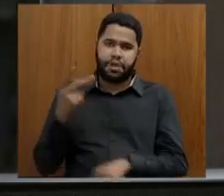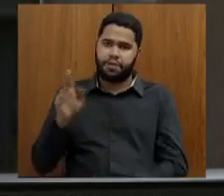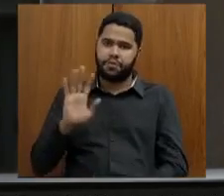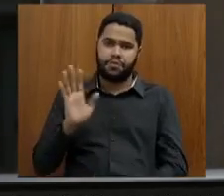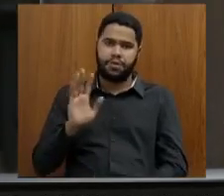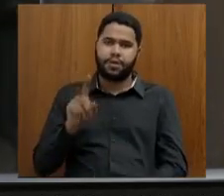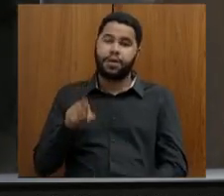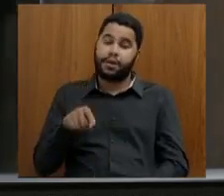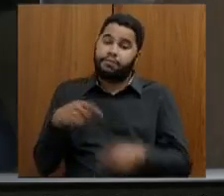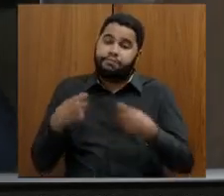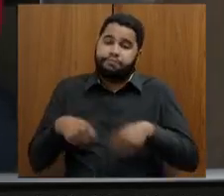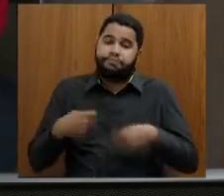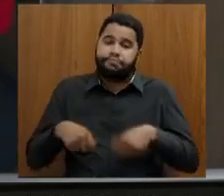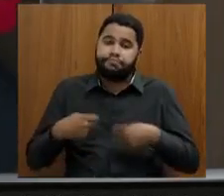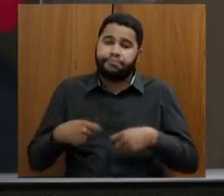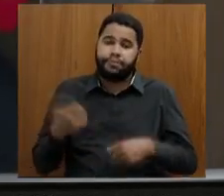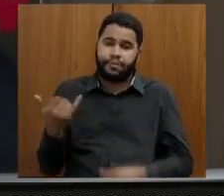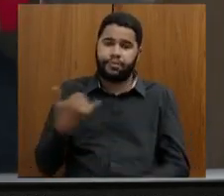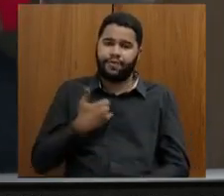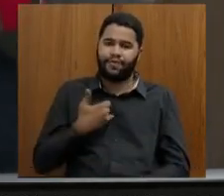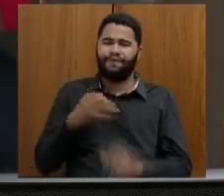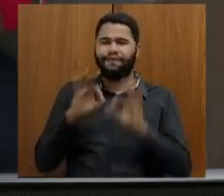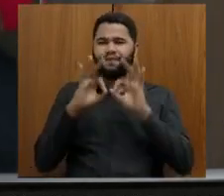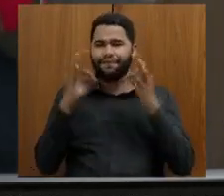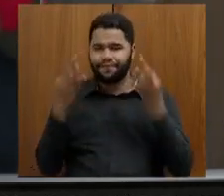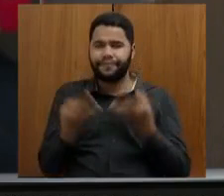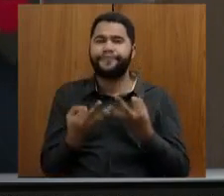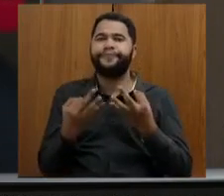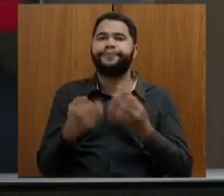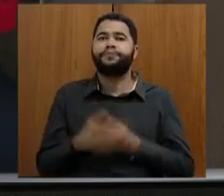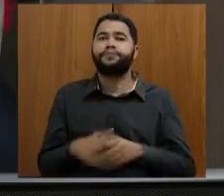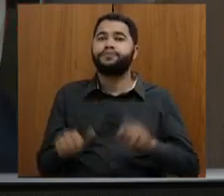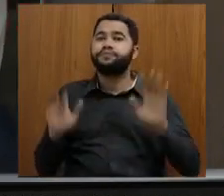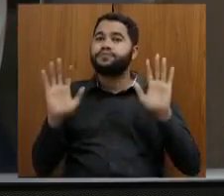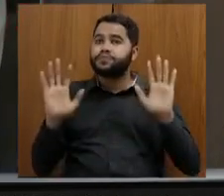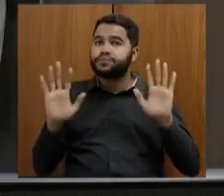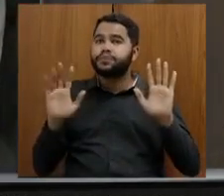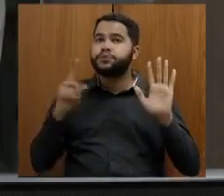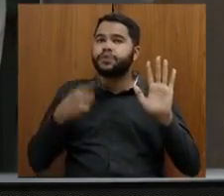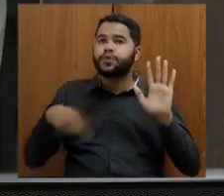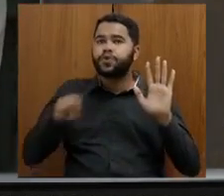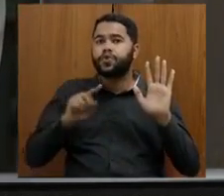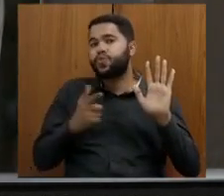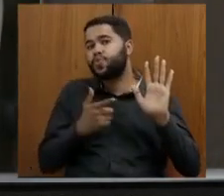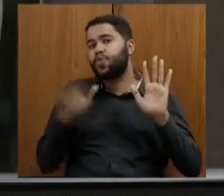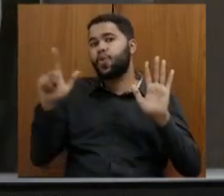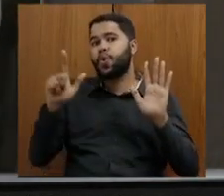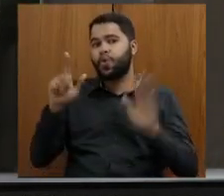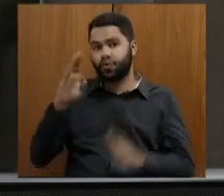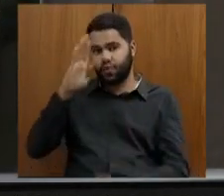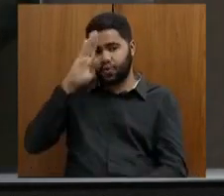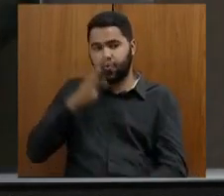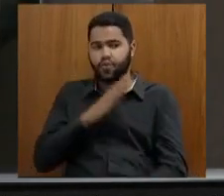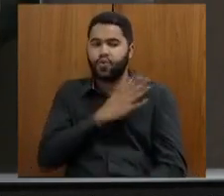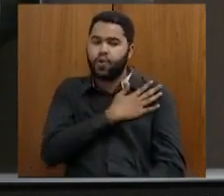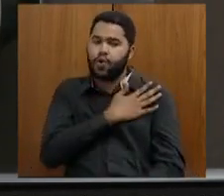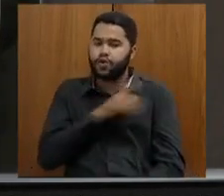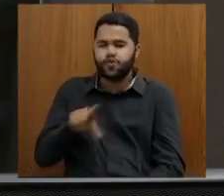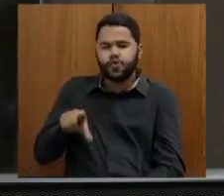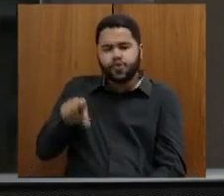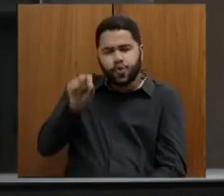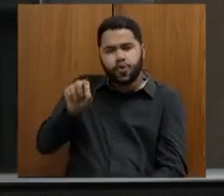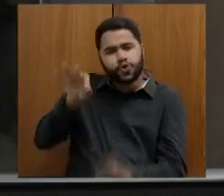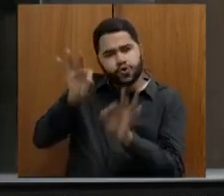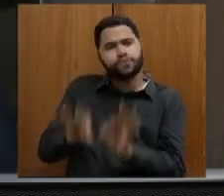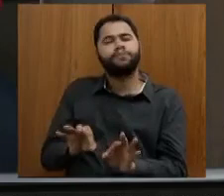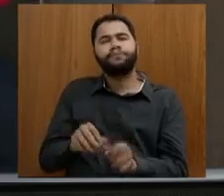nossa eu acho que é por necessidade e me falou que estão suas famílias Mas então nós tenhamos um outro Coronel Ricardo lá o excluído ali no